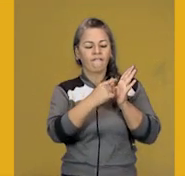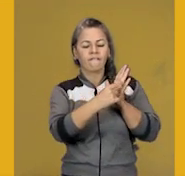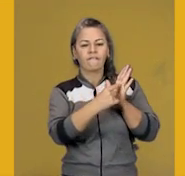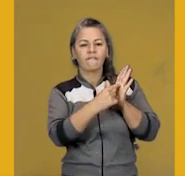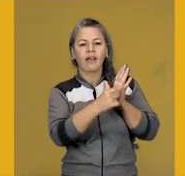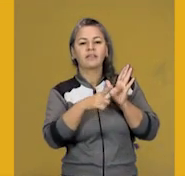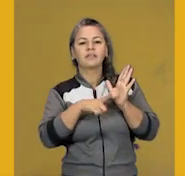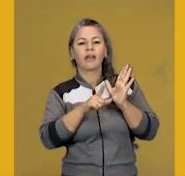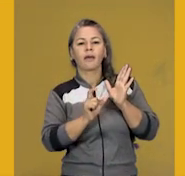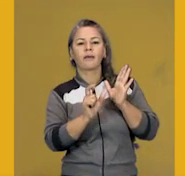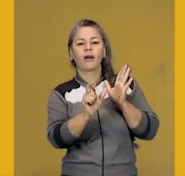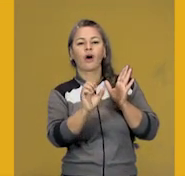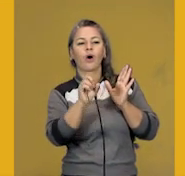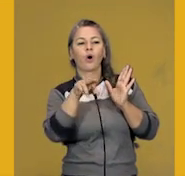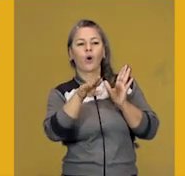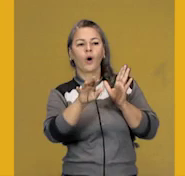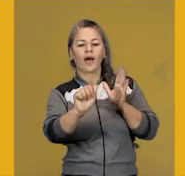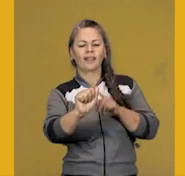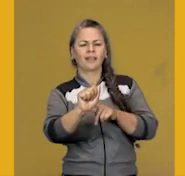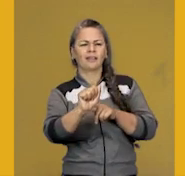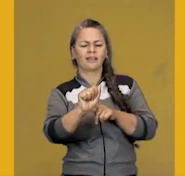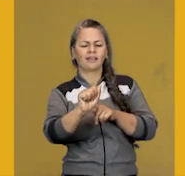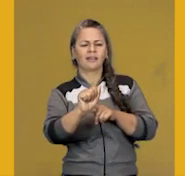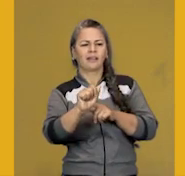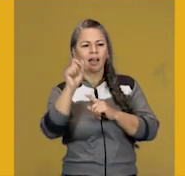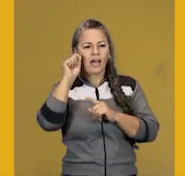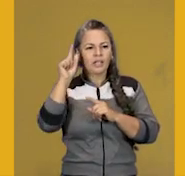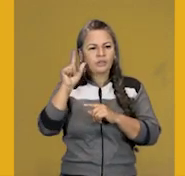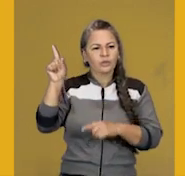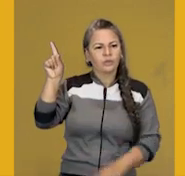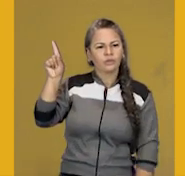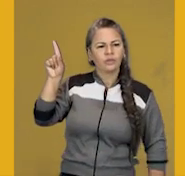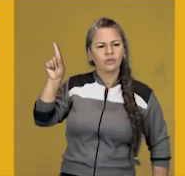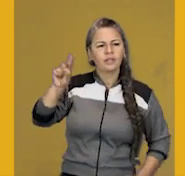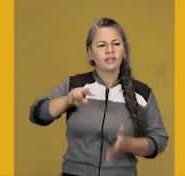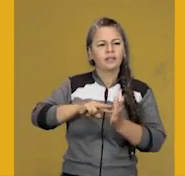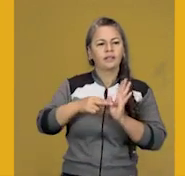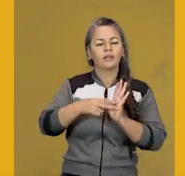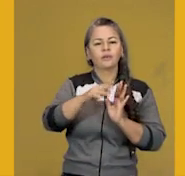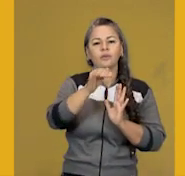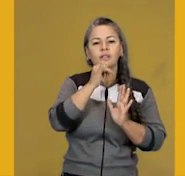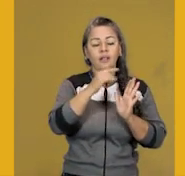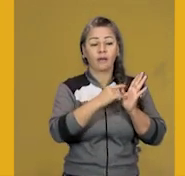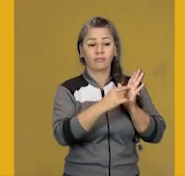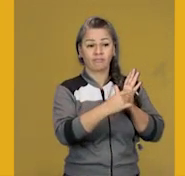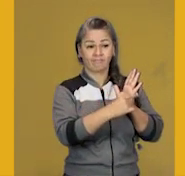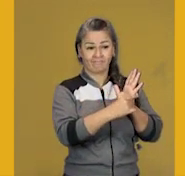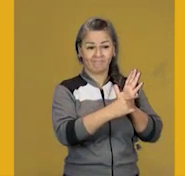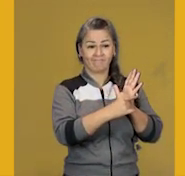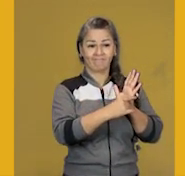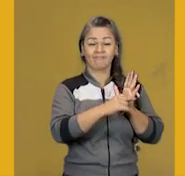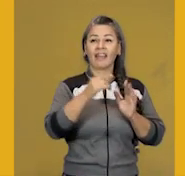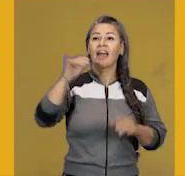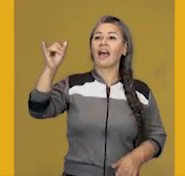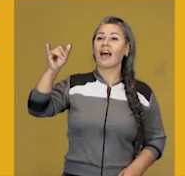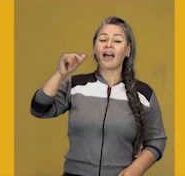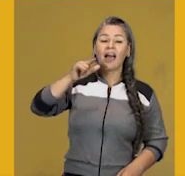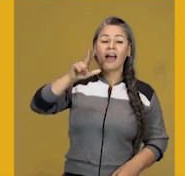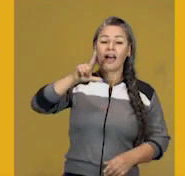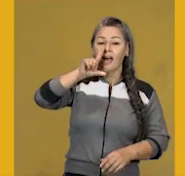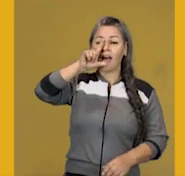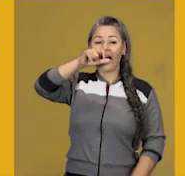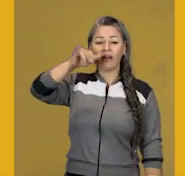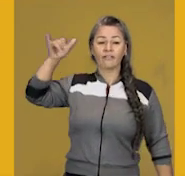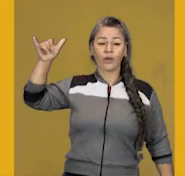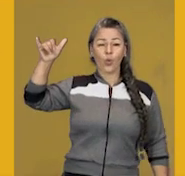tem uma outra passagem bem interessante, quando fala assim, ó, ave de rapina e musa prastelona, né?